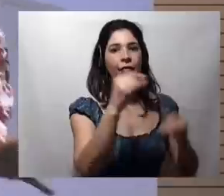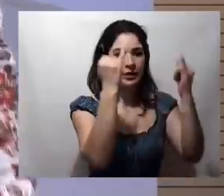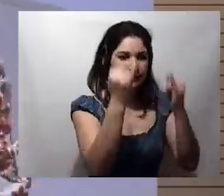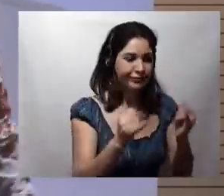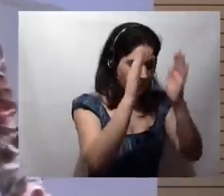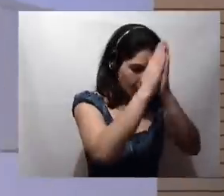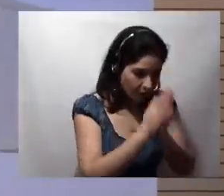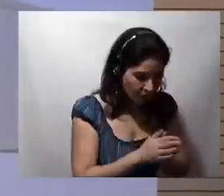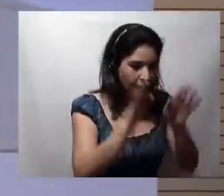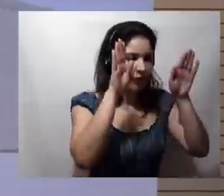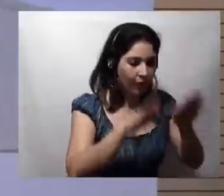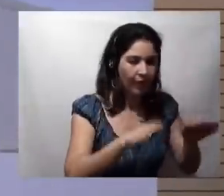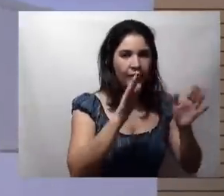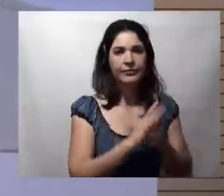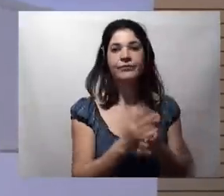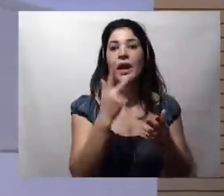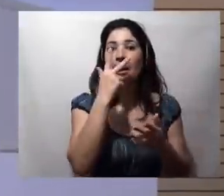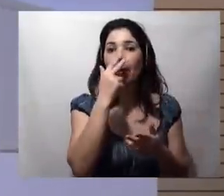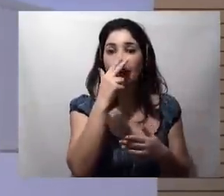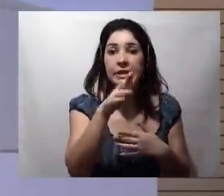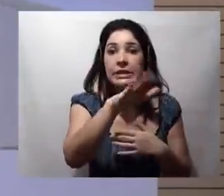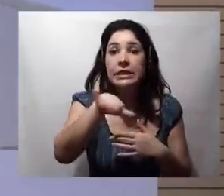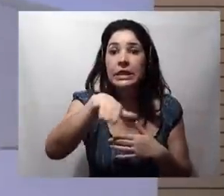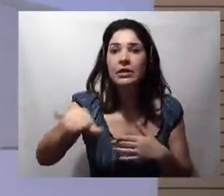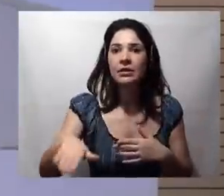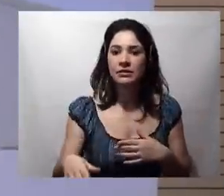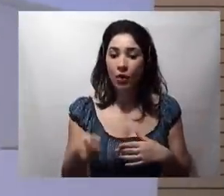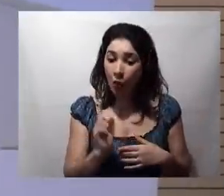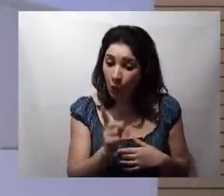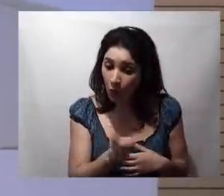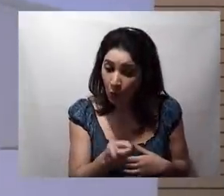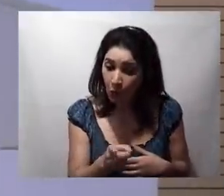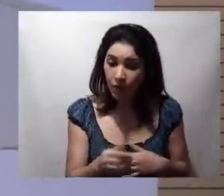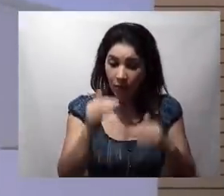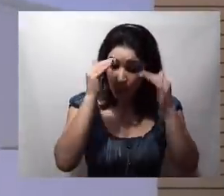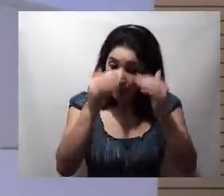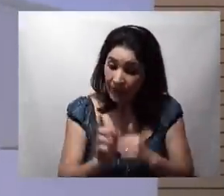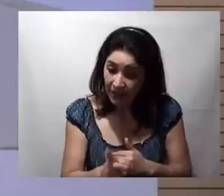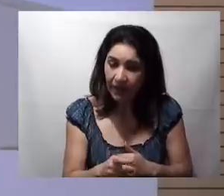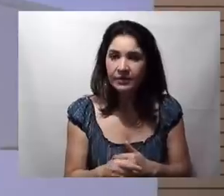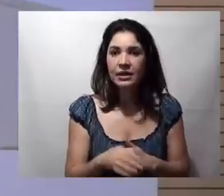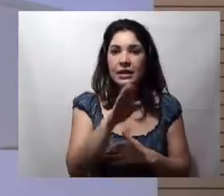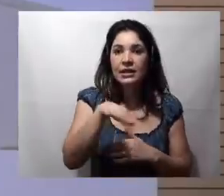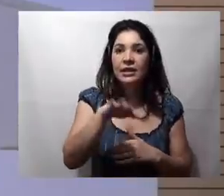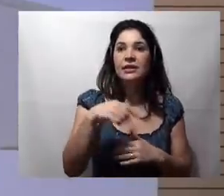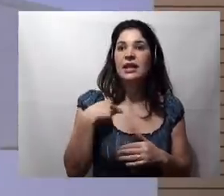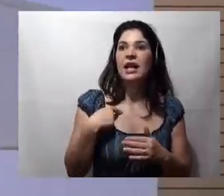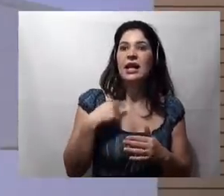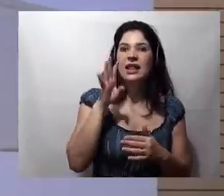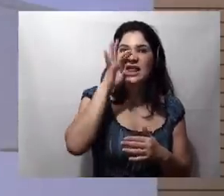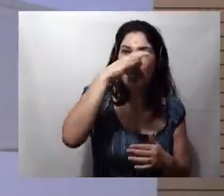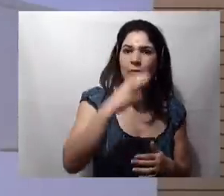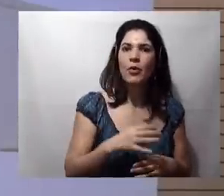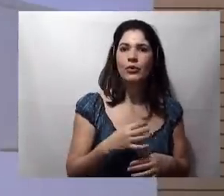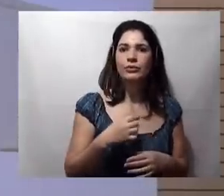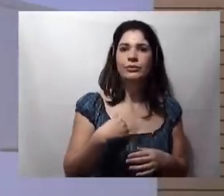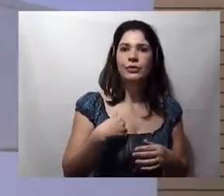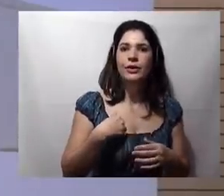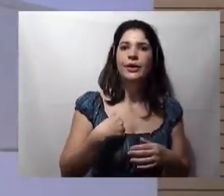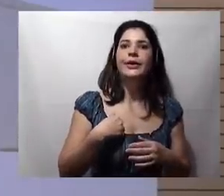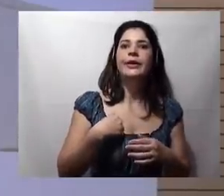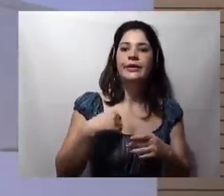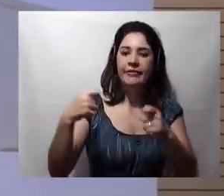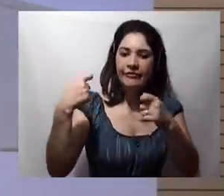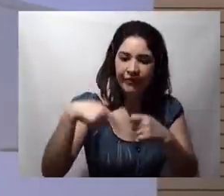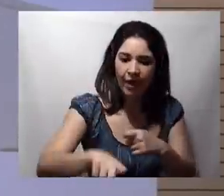mão no fogo é só virar as costas eu não como é só virar as costas então jael desobedeceu e deus